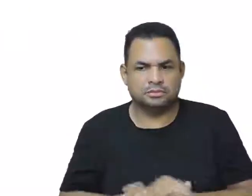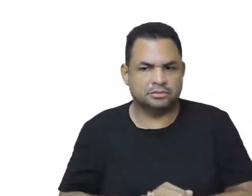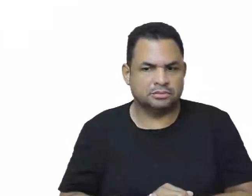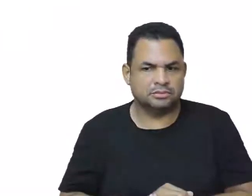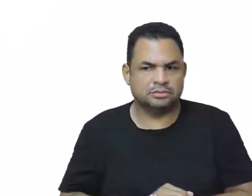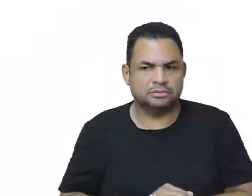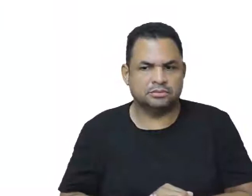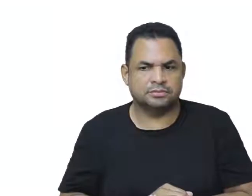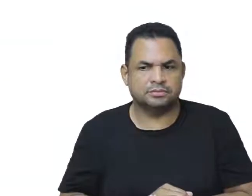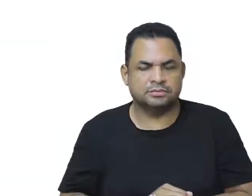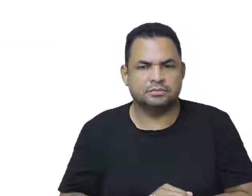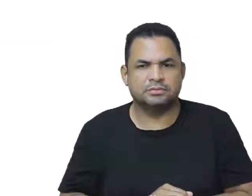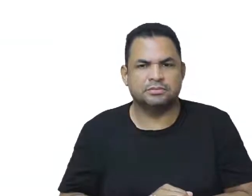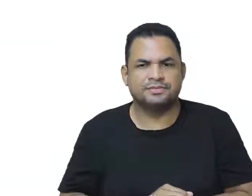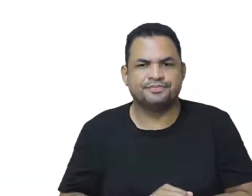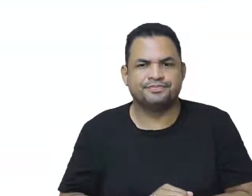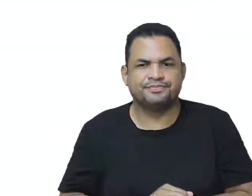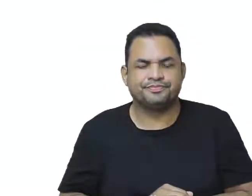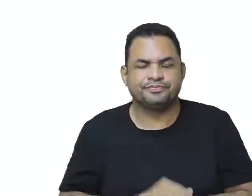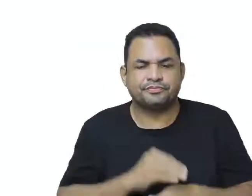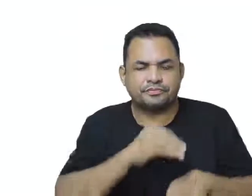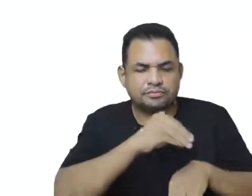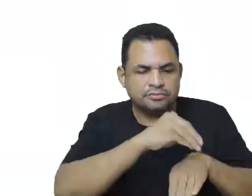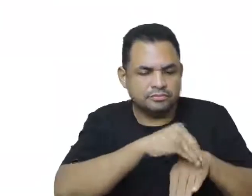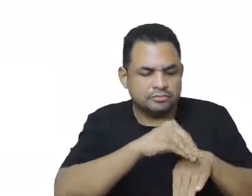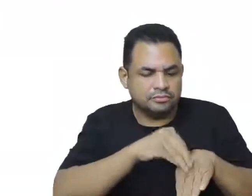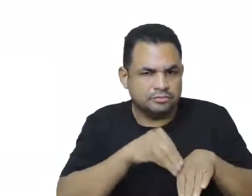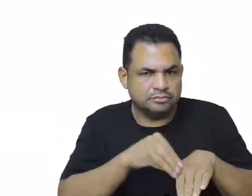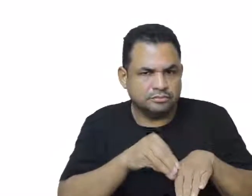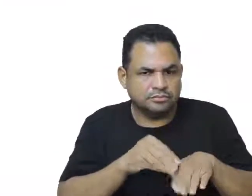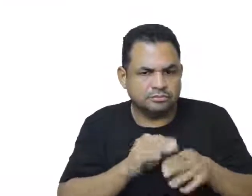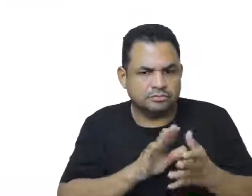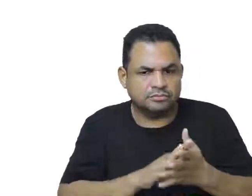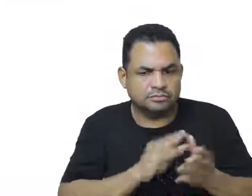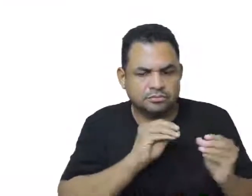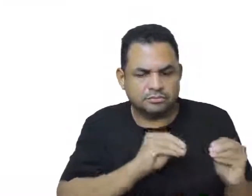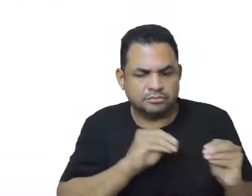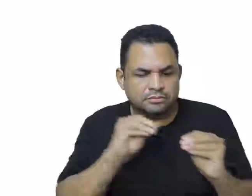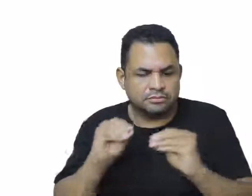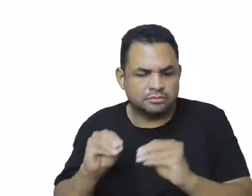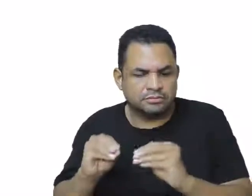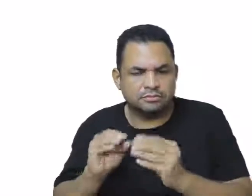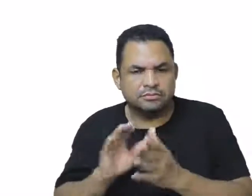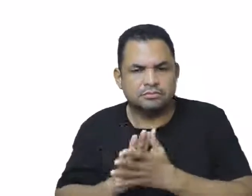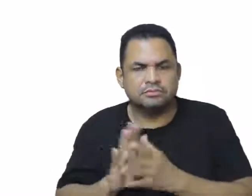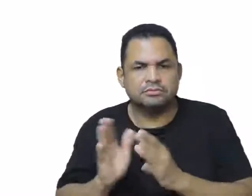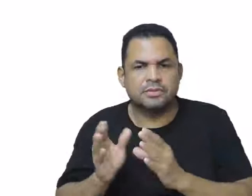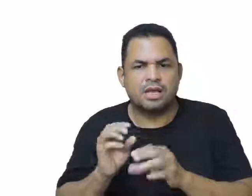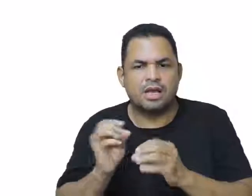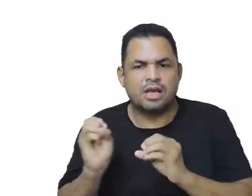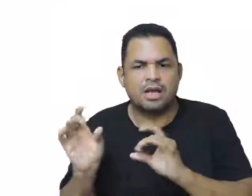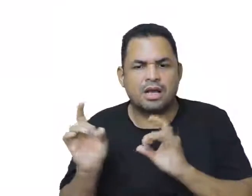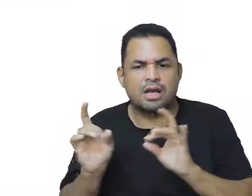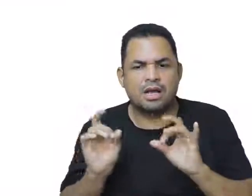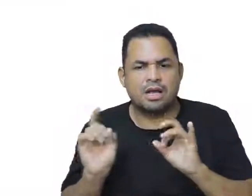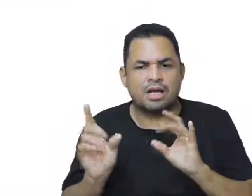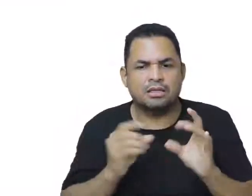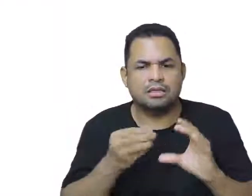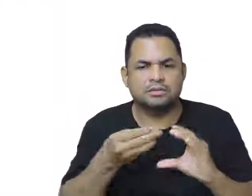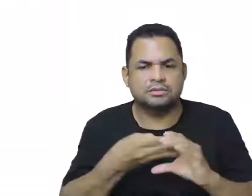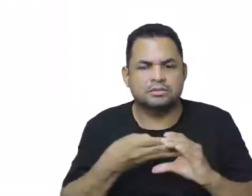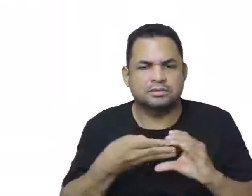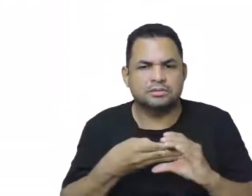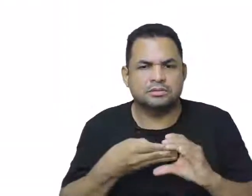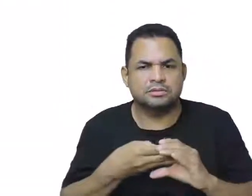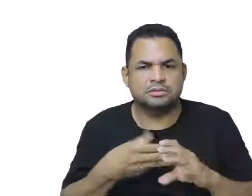aliás. Então, esses nutrientes passam célula a célula sem precisar de um vaso sanguíneo